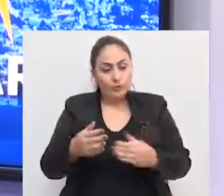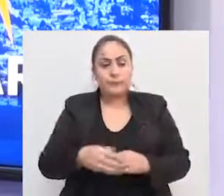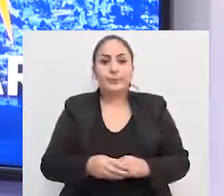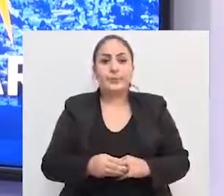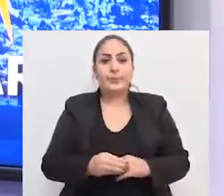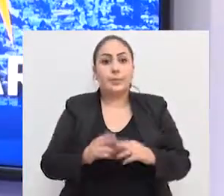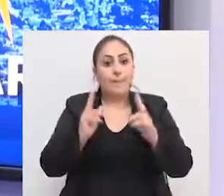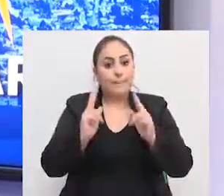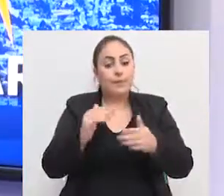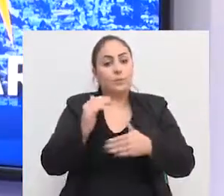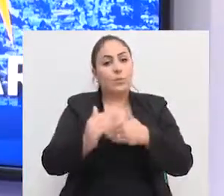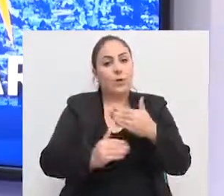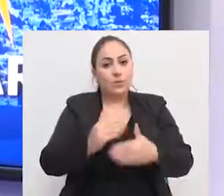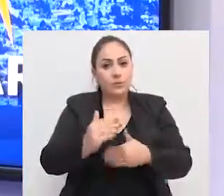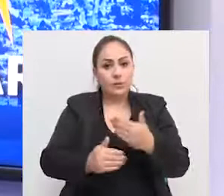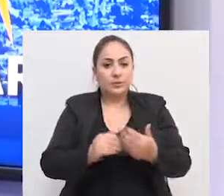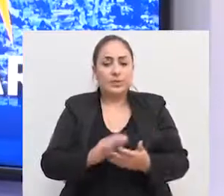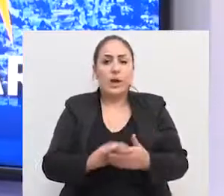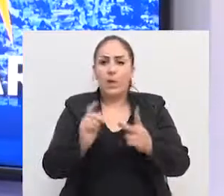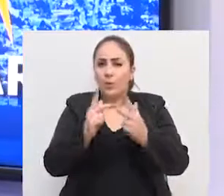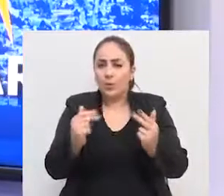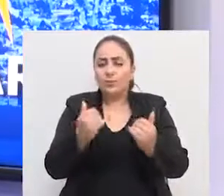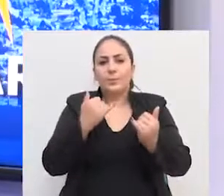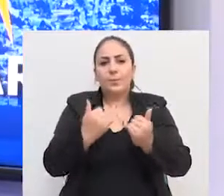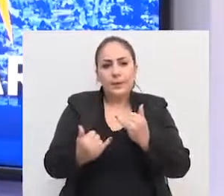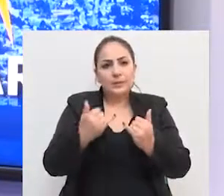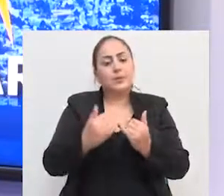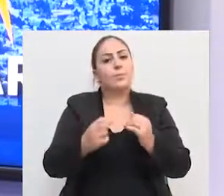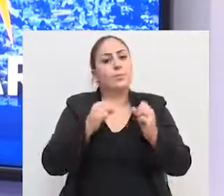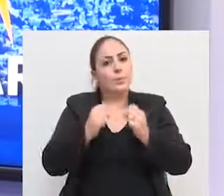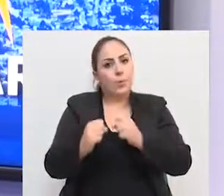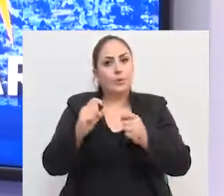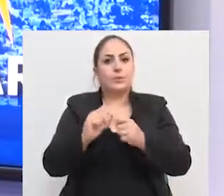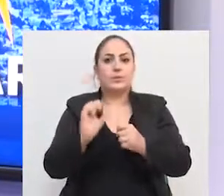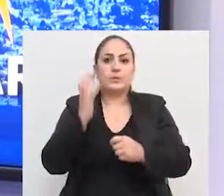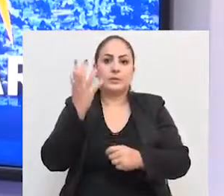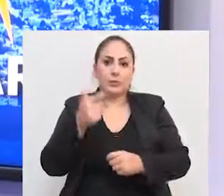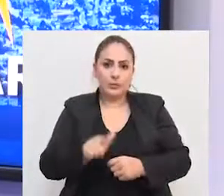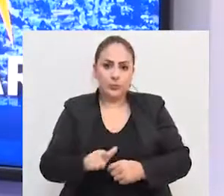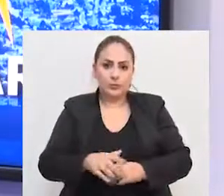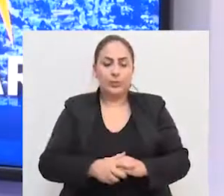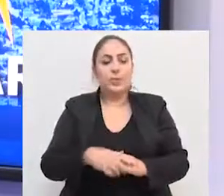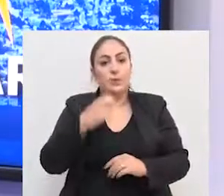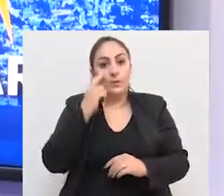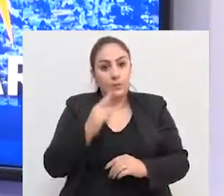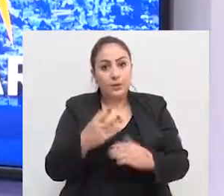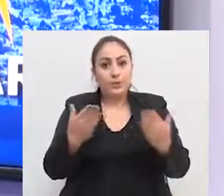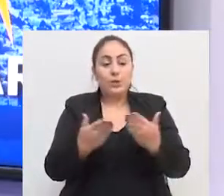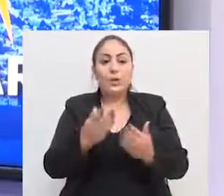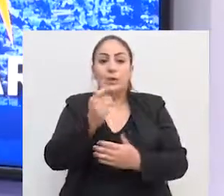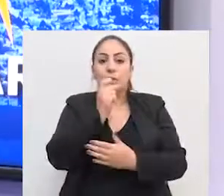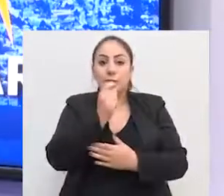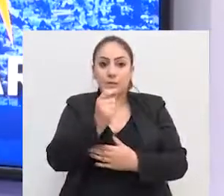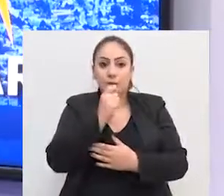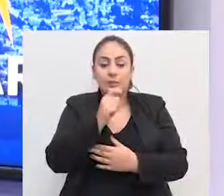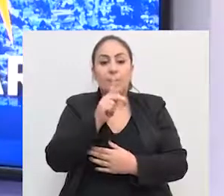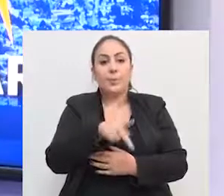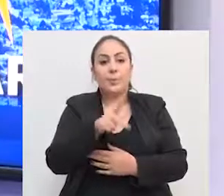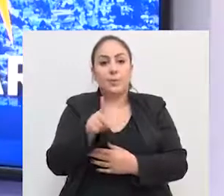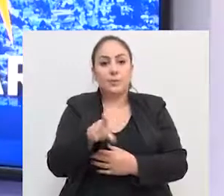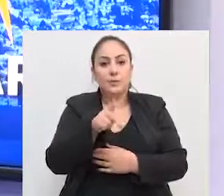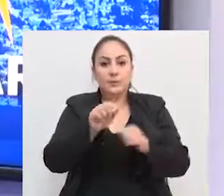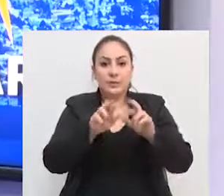Hoje, mesmo com os avanços, algo semelhante pode se repetir. Assista então à entrevista